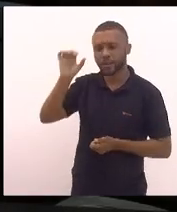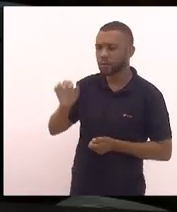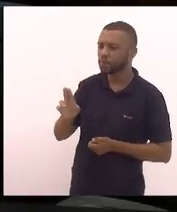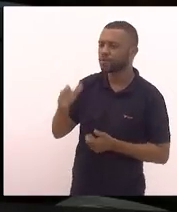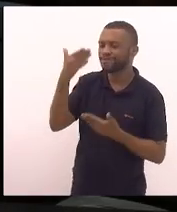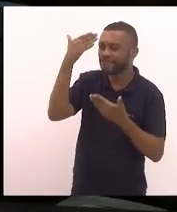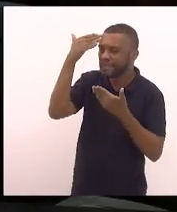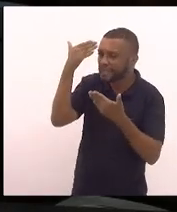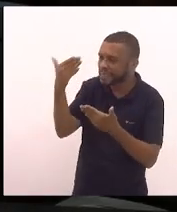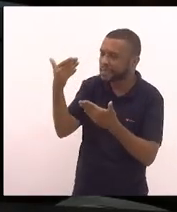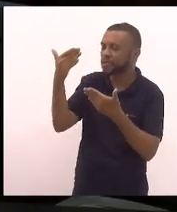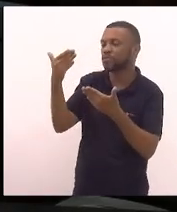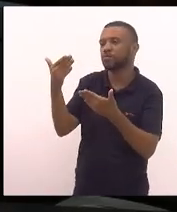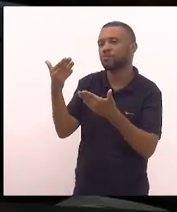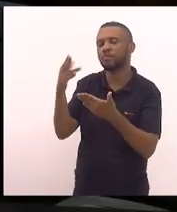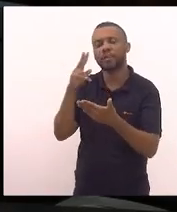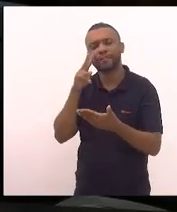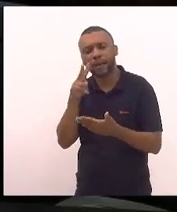estou vendo.